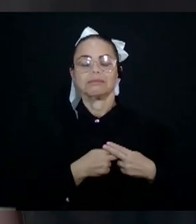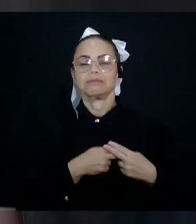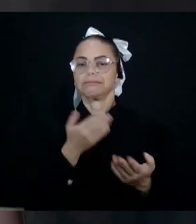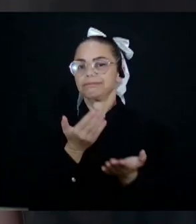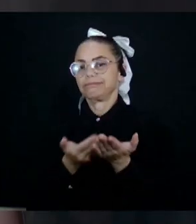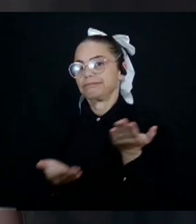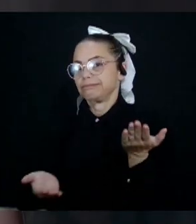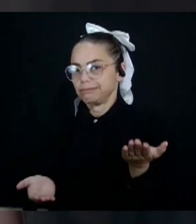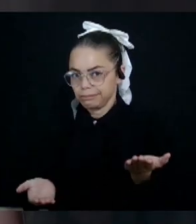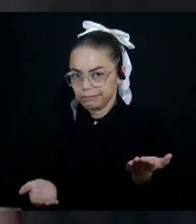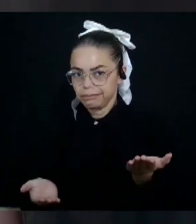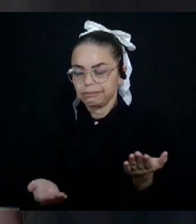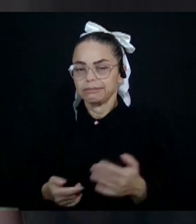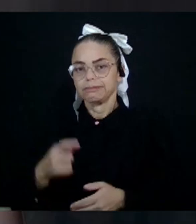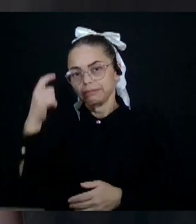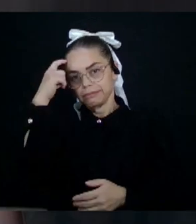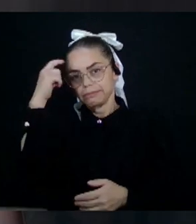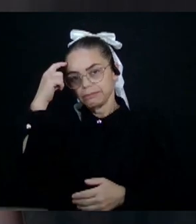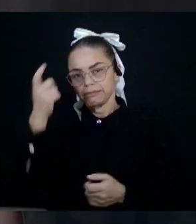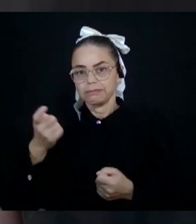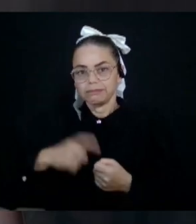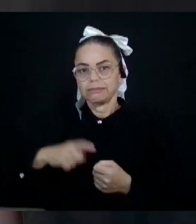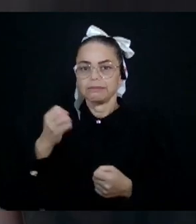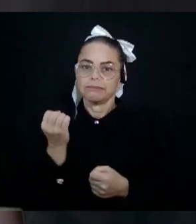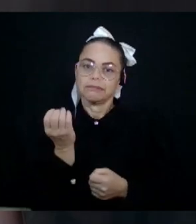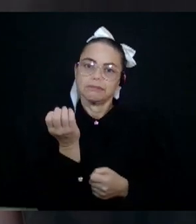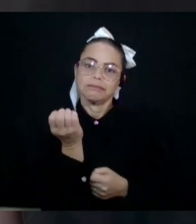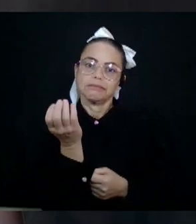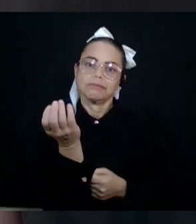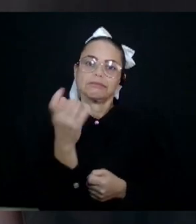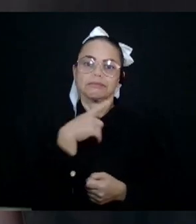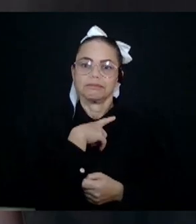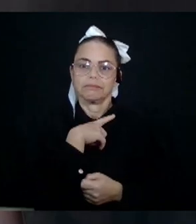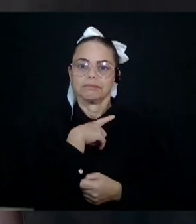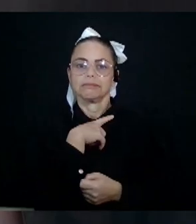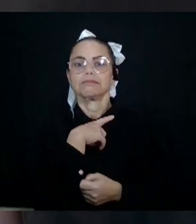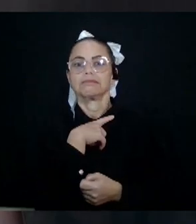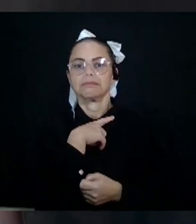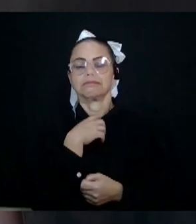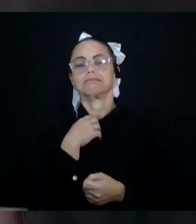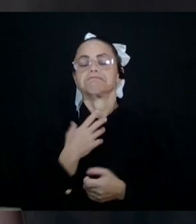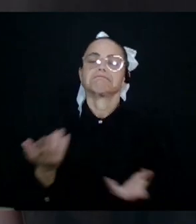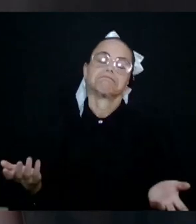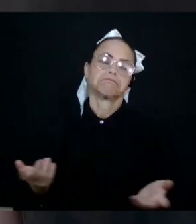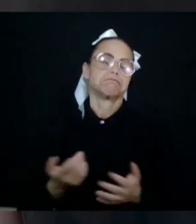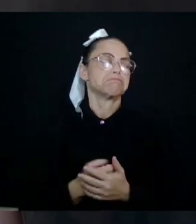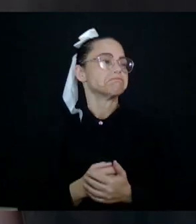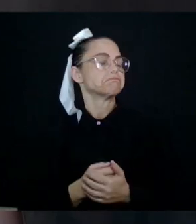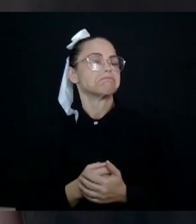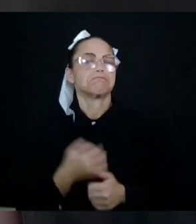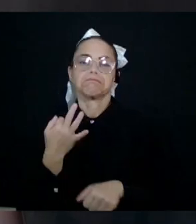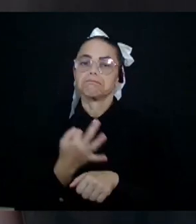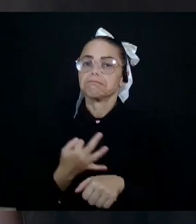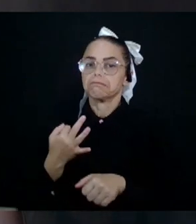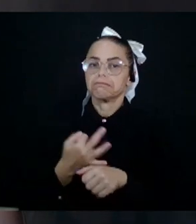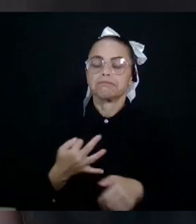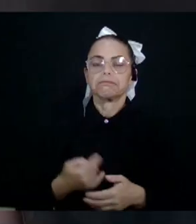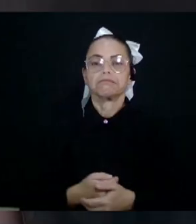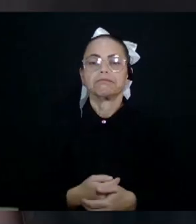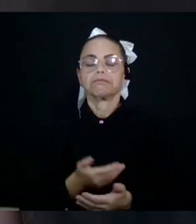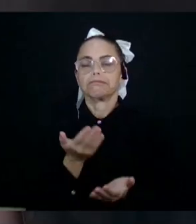a gente pensa que uma volta de uma viagem, você tem de alguma forma lidar com a perda. sim. Né? Aham. Você